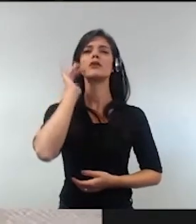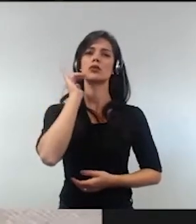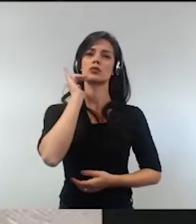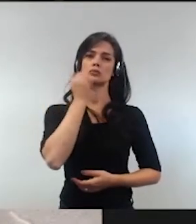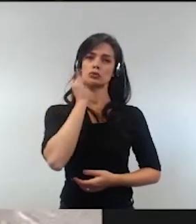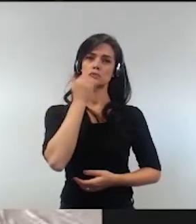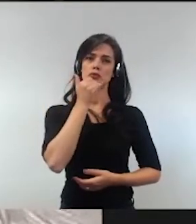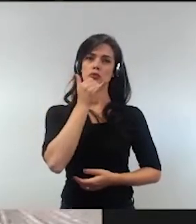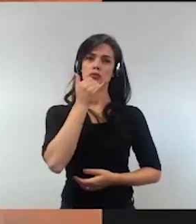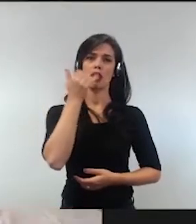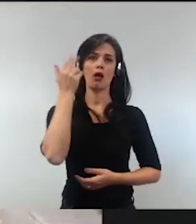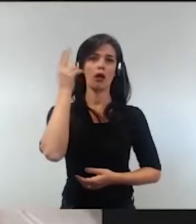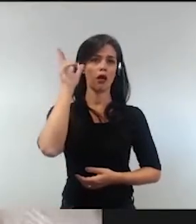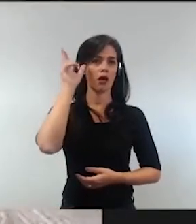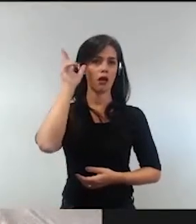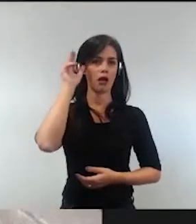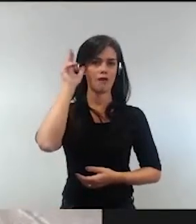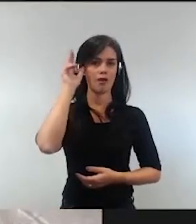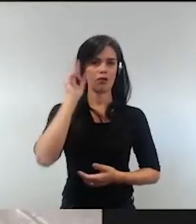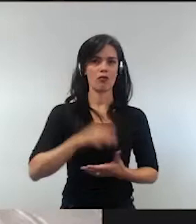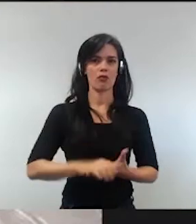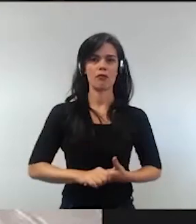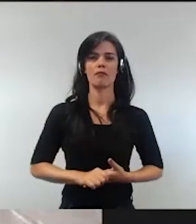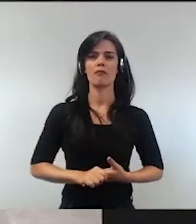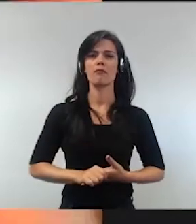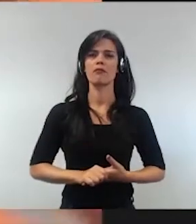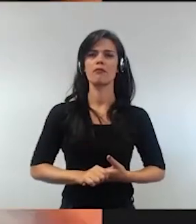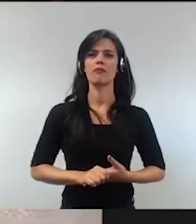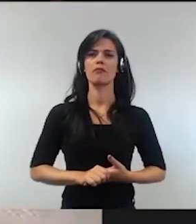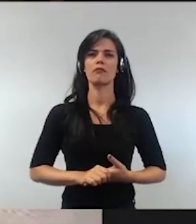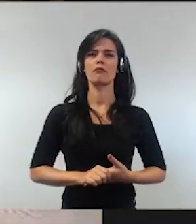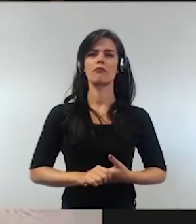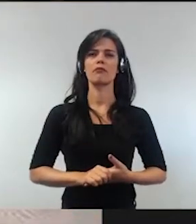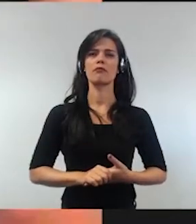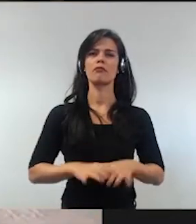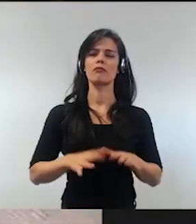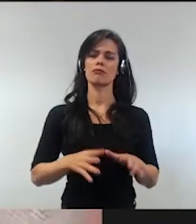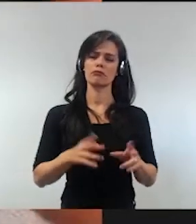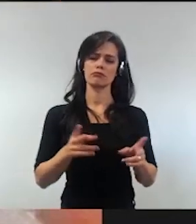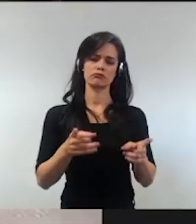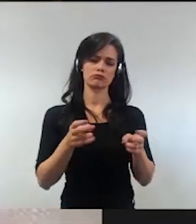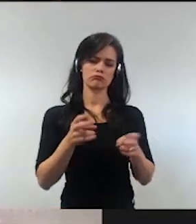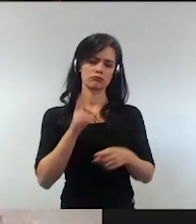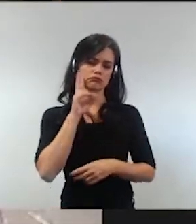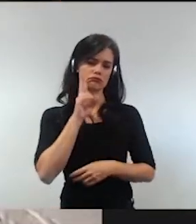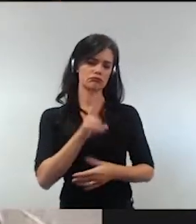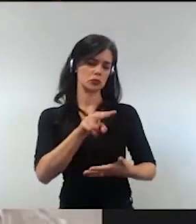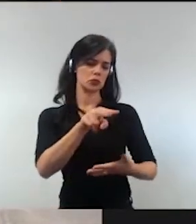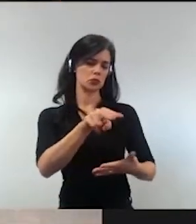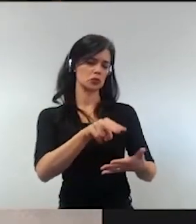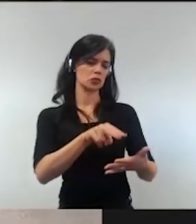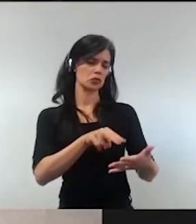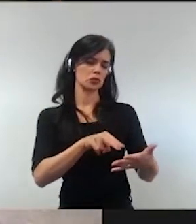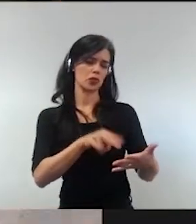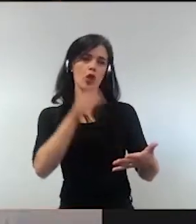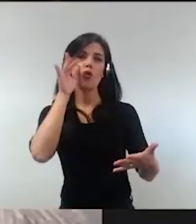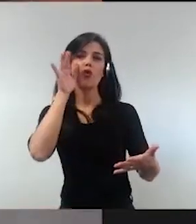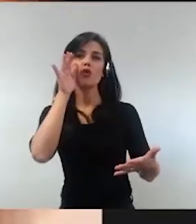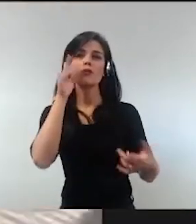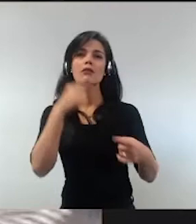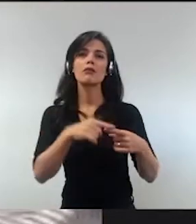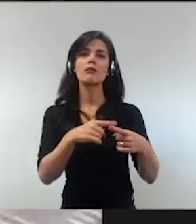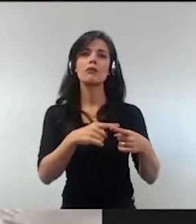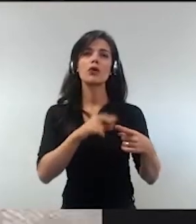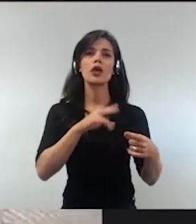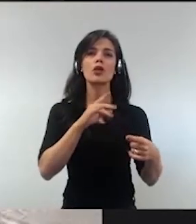cavalo. E, com isso, chama atenção, torna estranho, e você vai ler aquilo com curiosidade. E, por